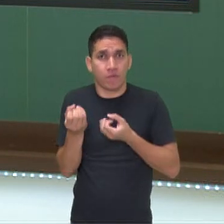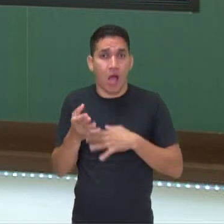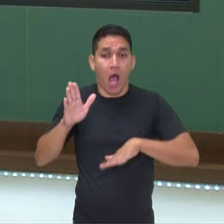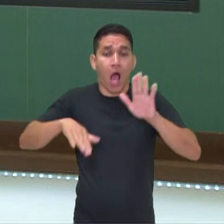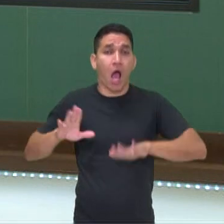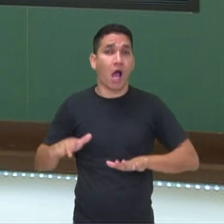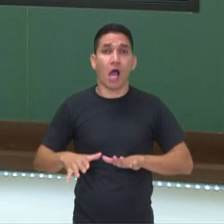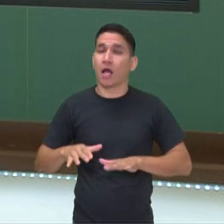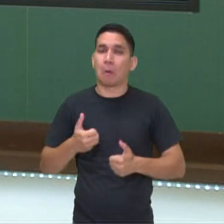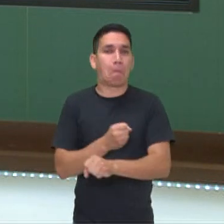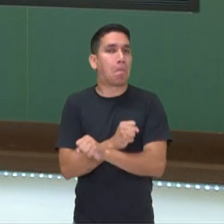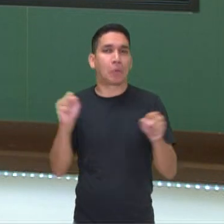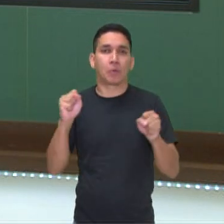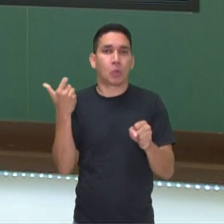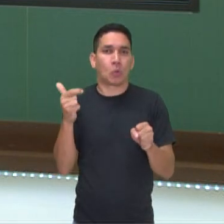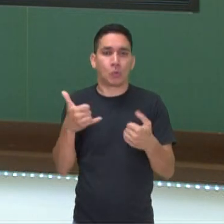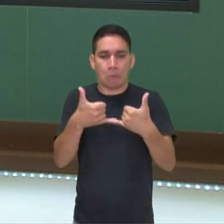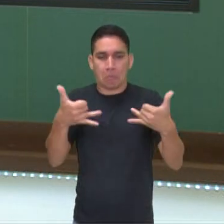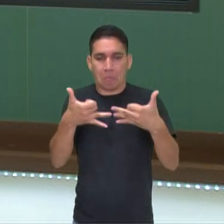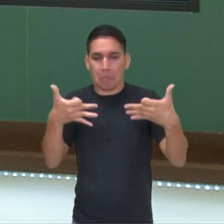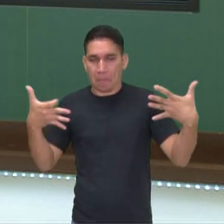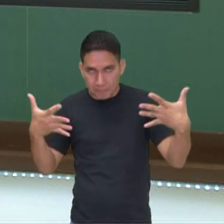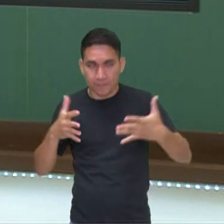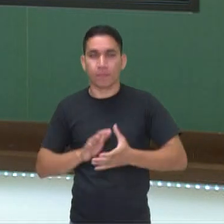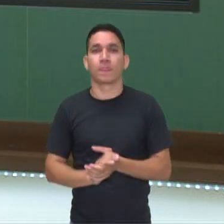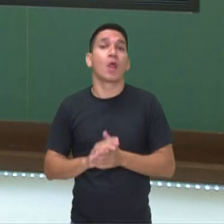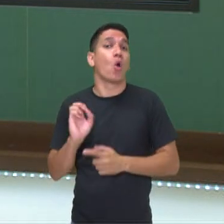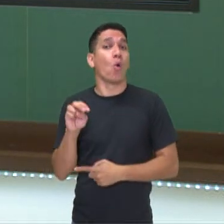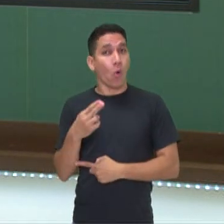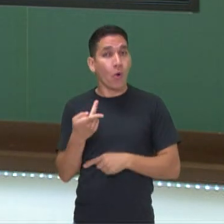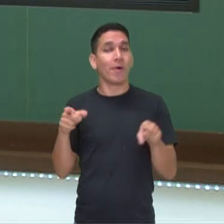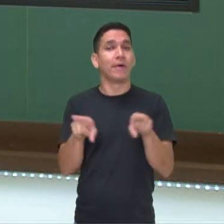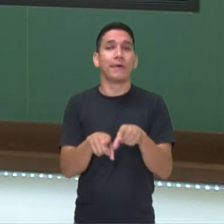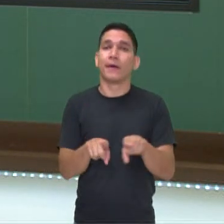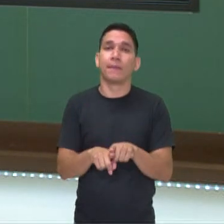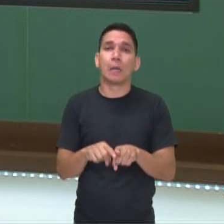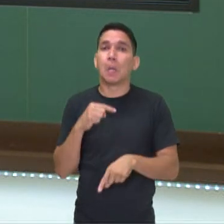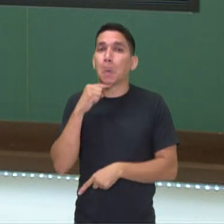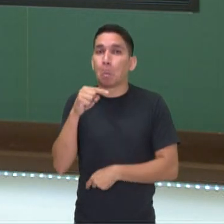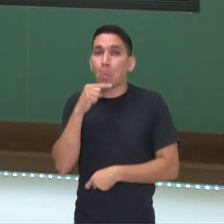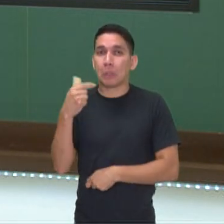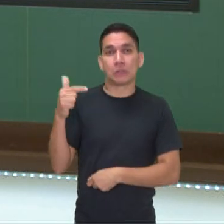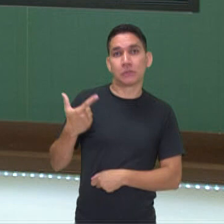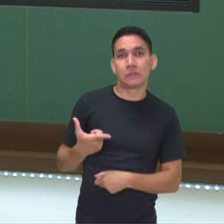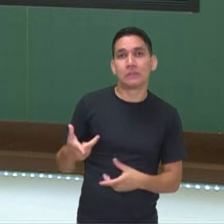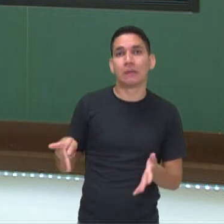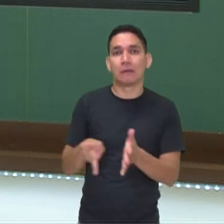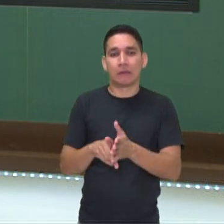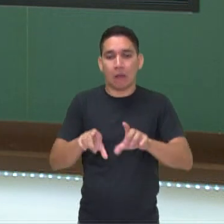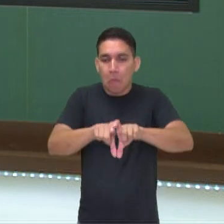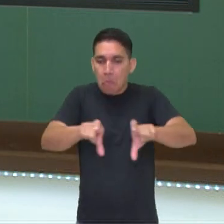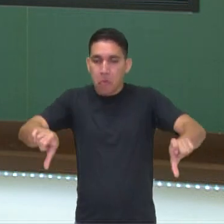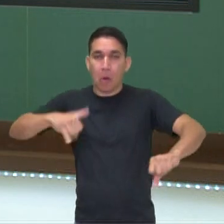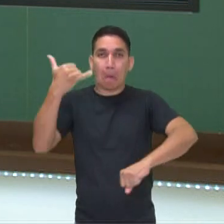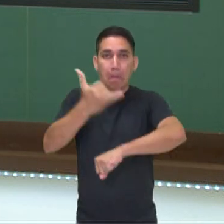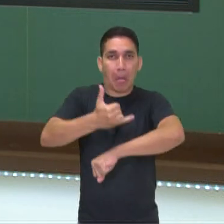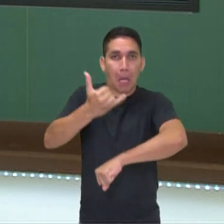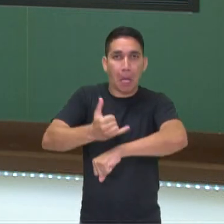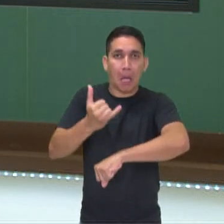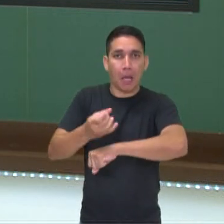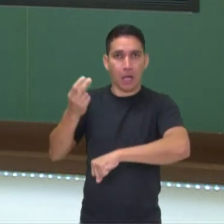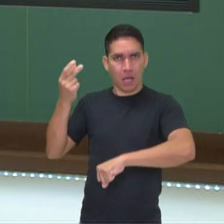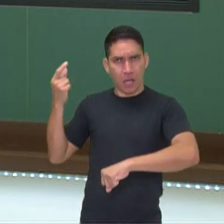não são atingidos pelas redes de fibra óptica ou também que não são atingidos por redes de cabos tradicionais, os